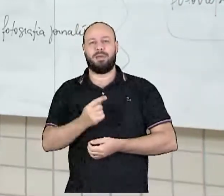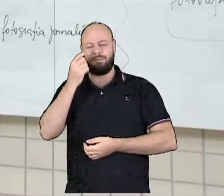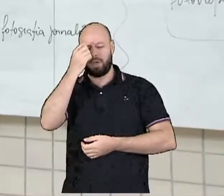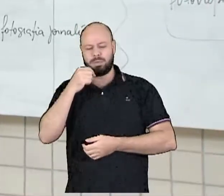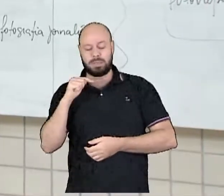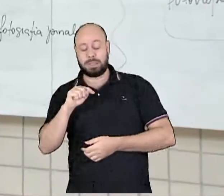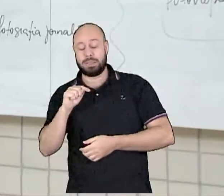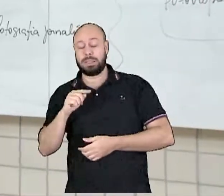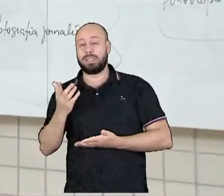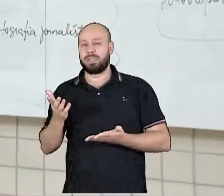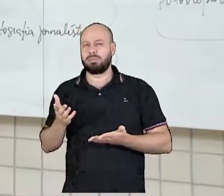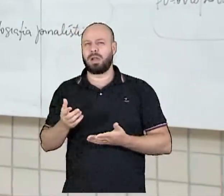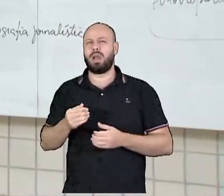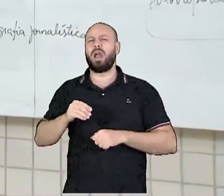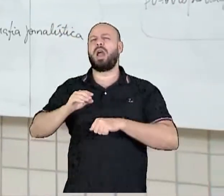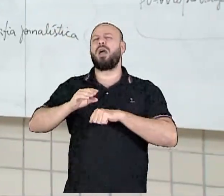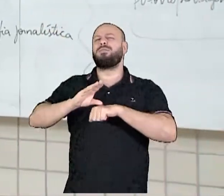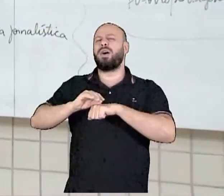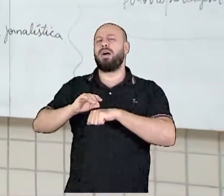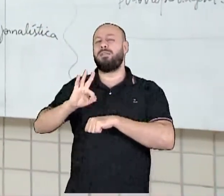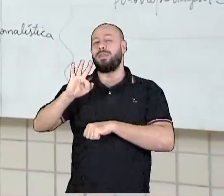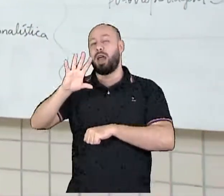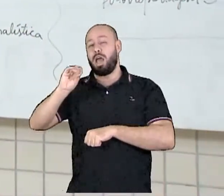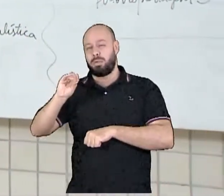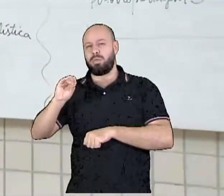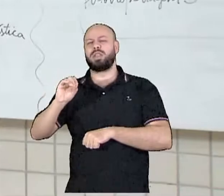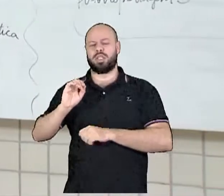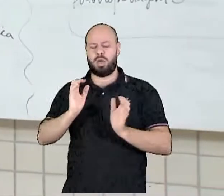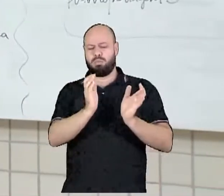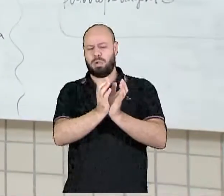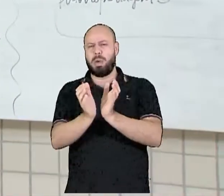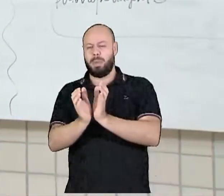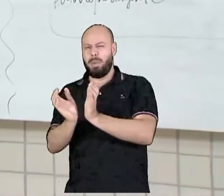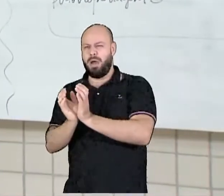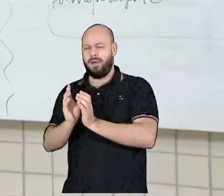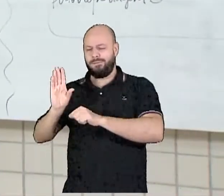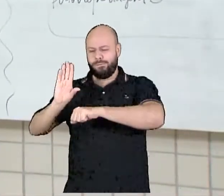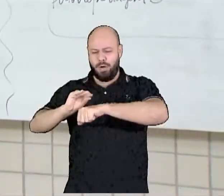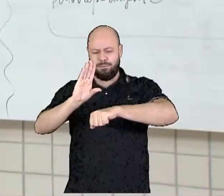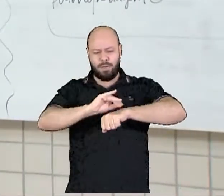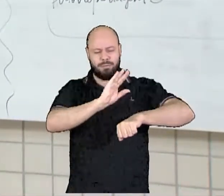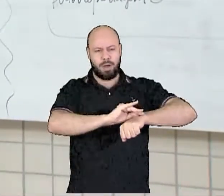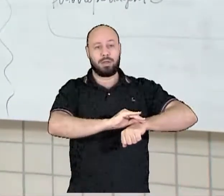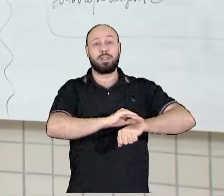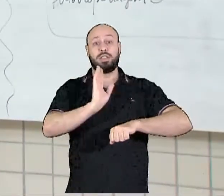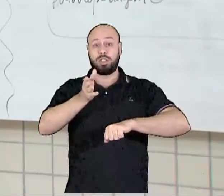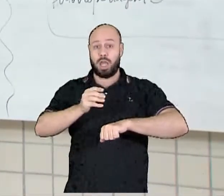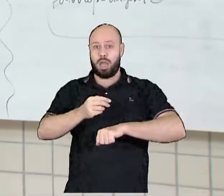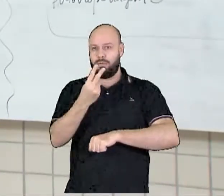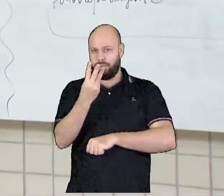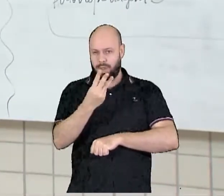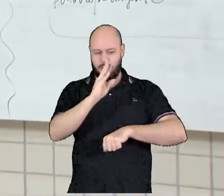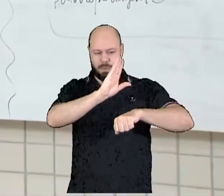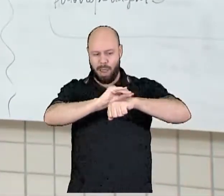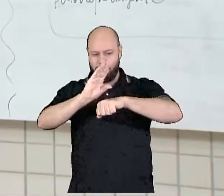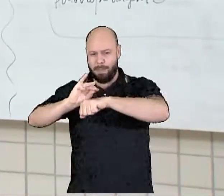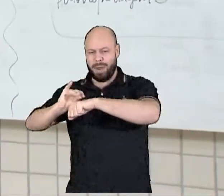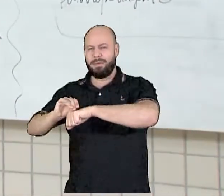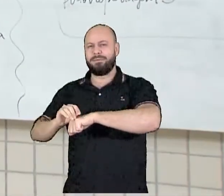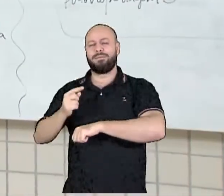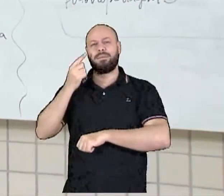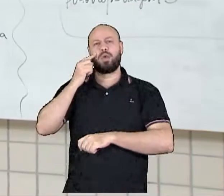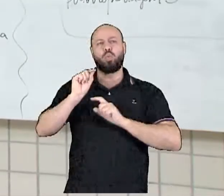pelo fotojornalista Fábio em 3 comunidades, igual nós trabalhamos, nós vimos o que? 3 fotoreportagens, né, que